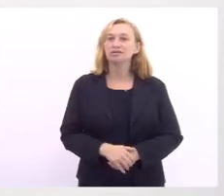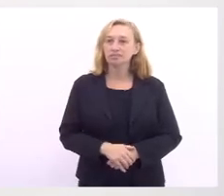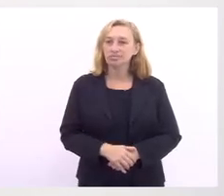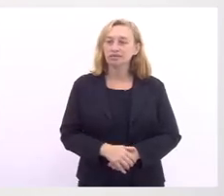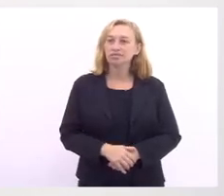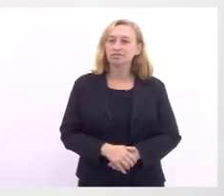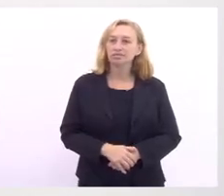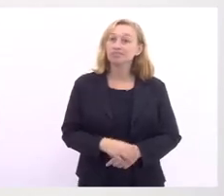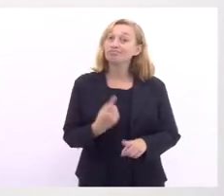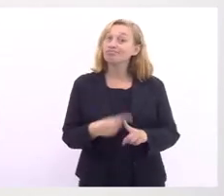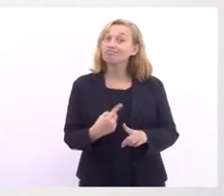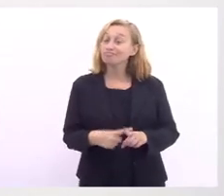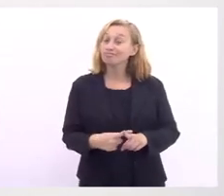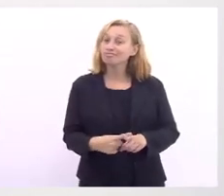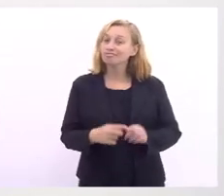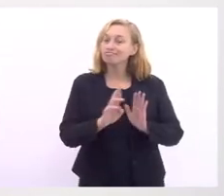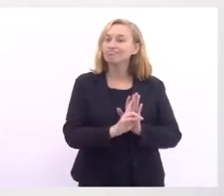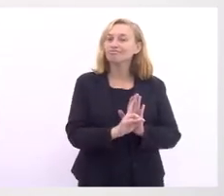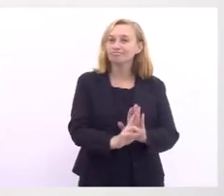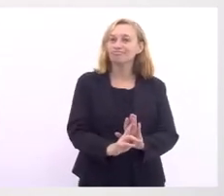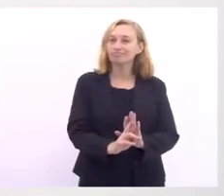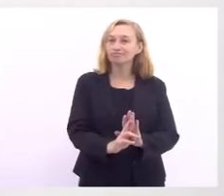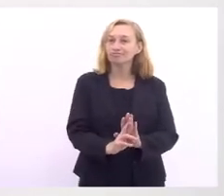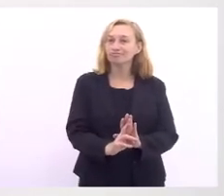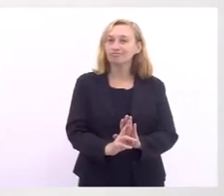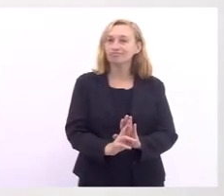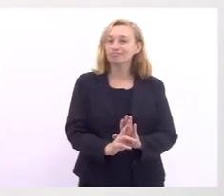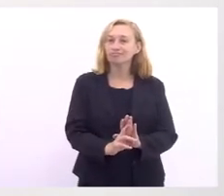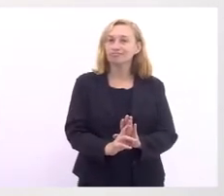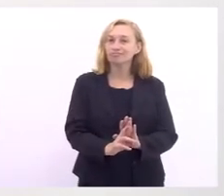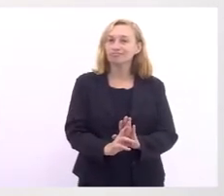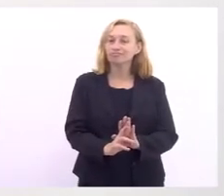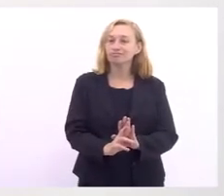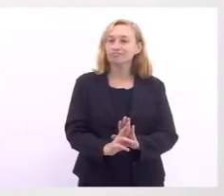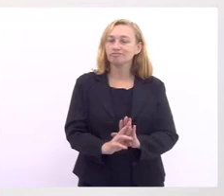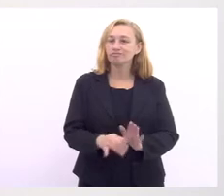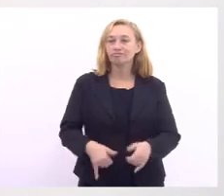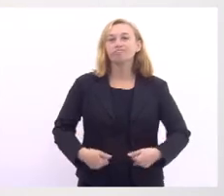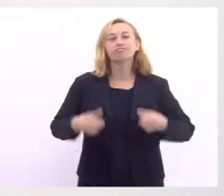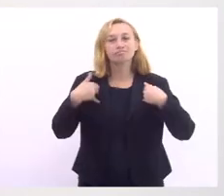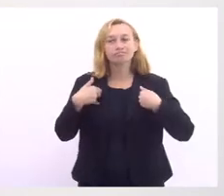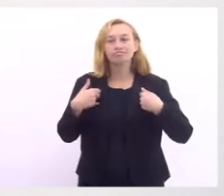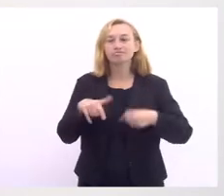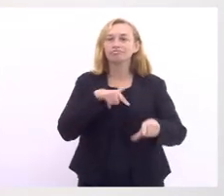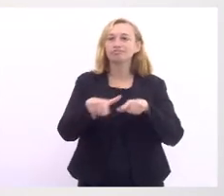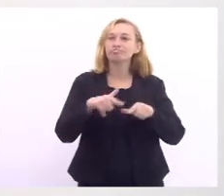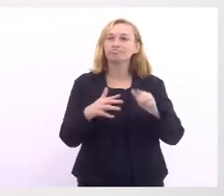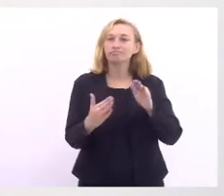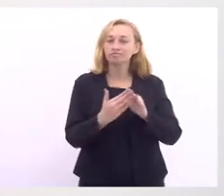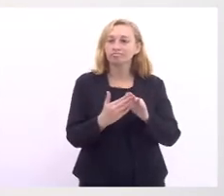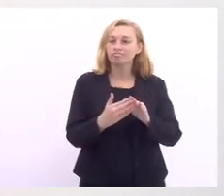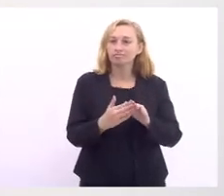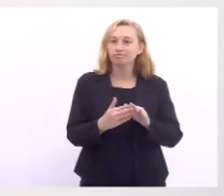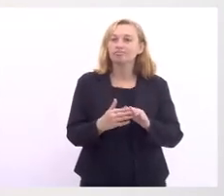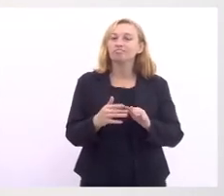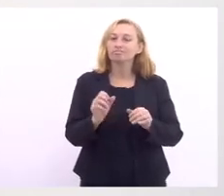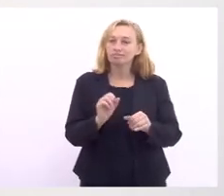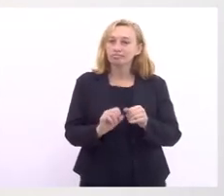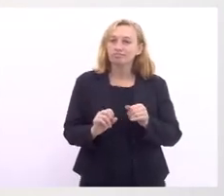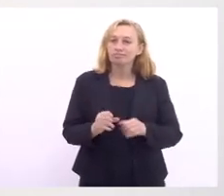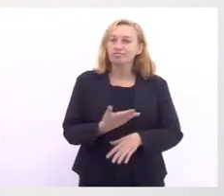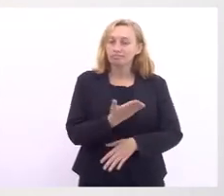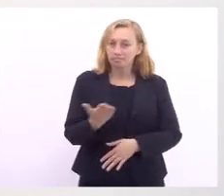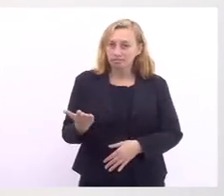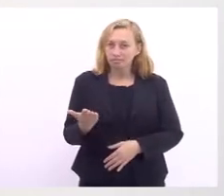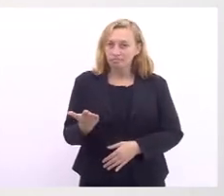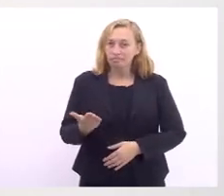muito importante porque representa um título uma honraria que tem a ver com o trabalho que a casa faz com o trabalho que